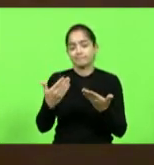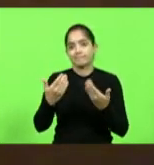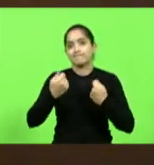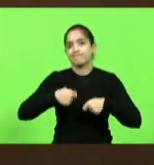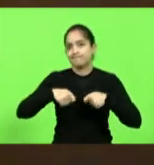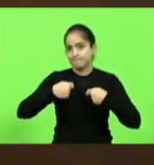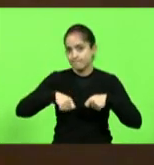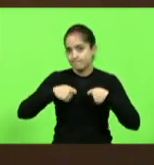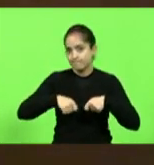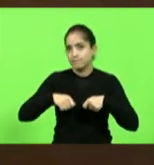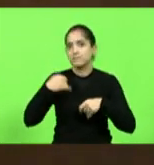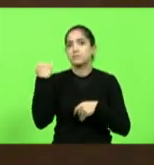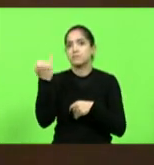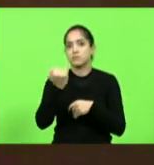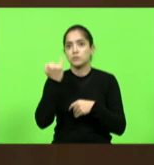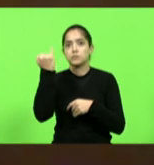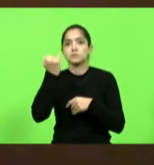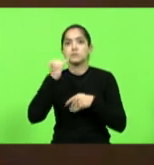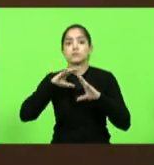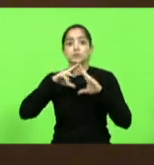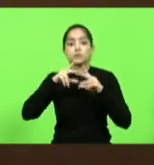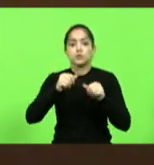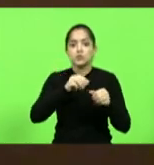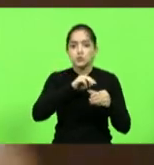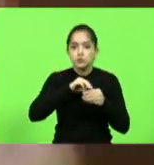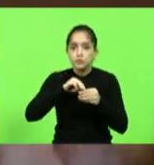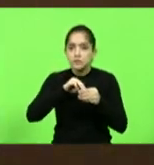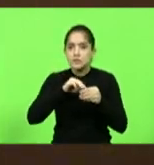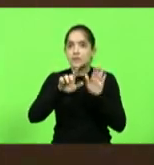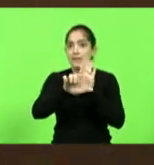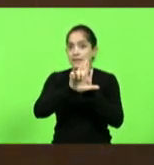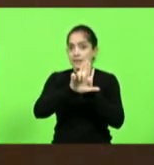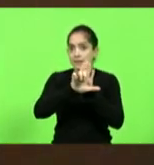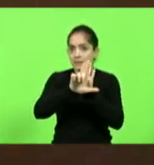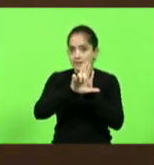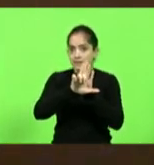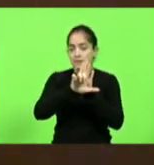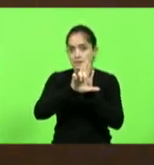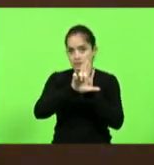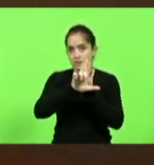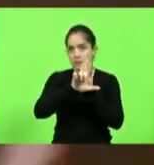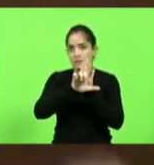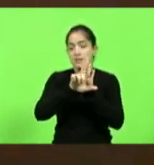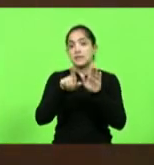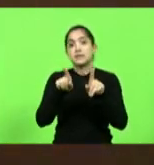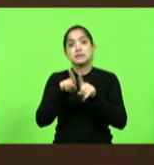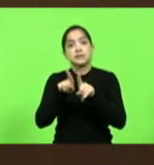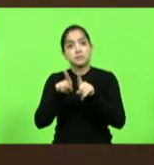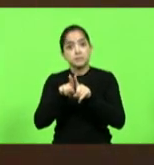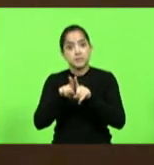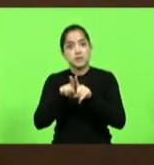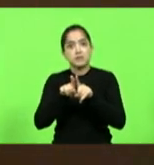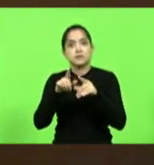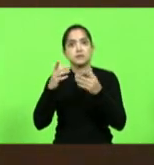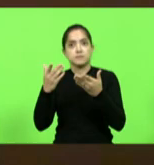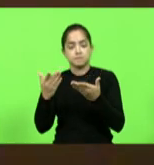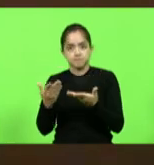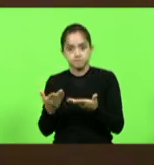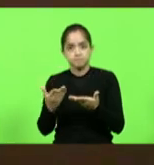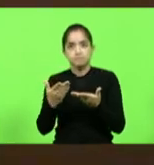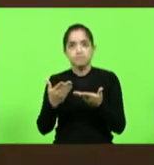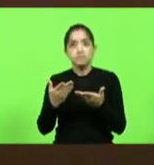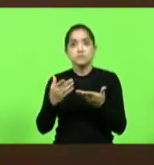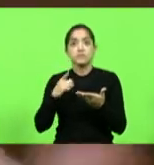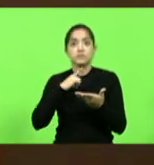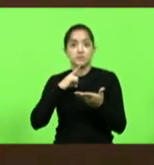para que todos os municípios tem uma lei que dê conta, inclusive, que dê conta de implementar.